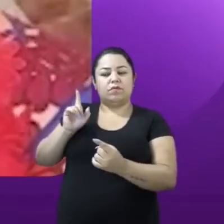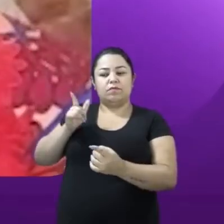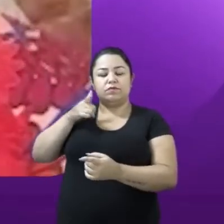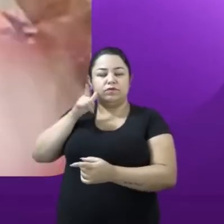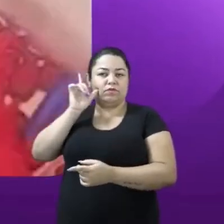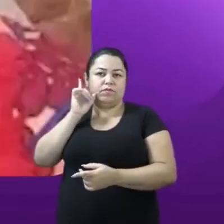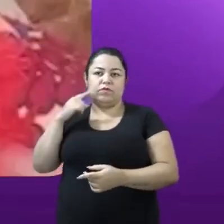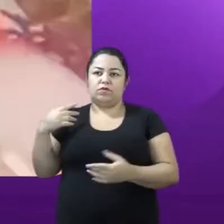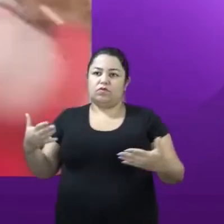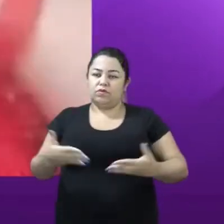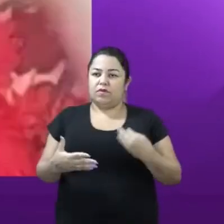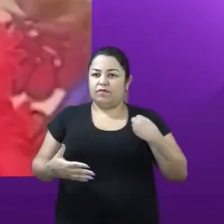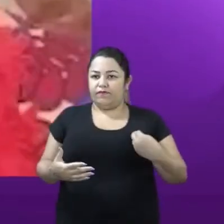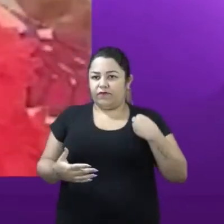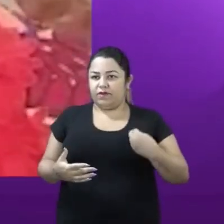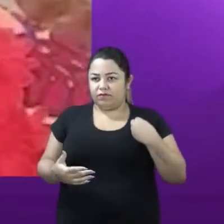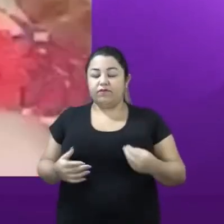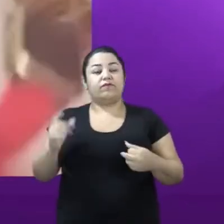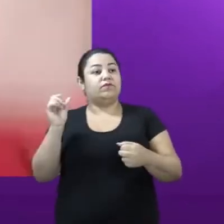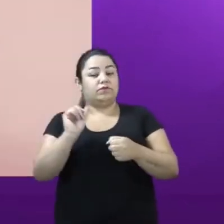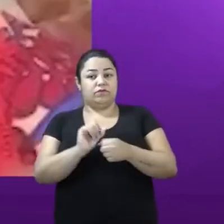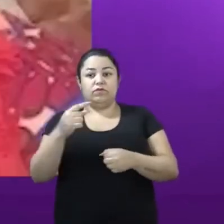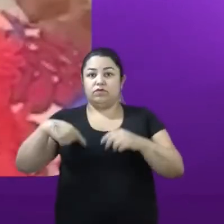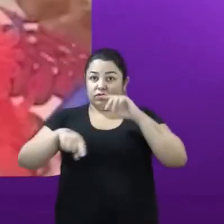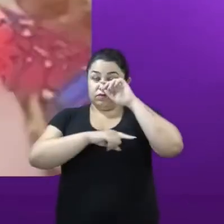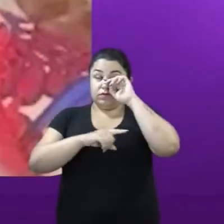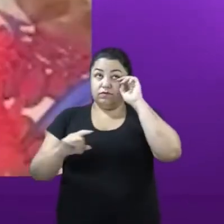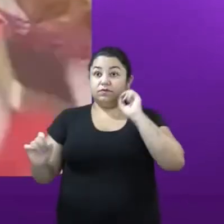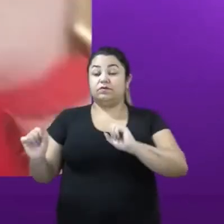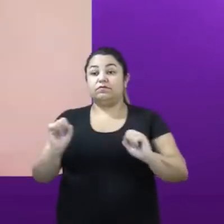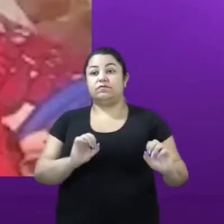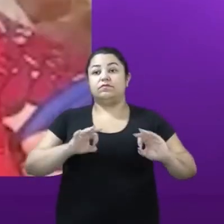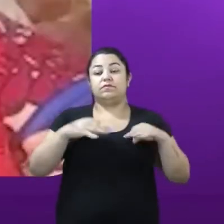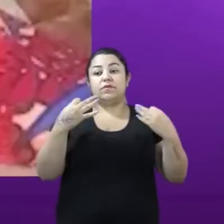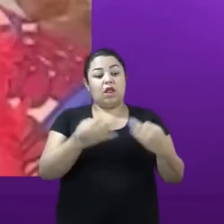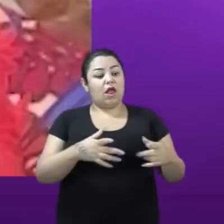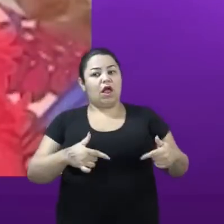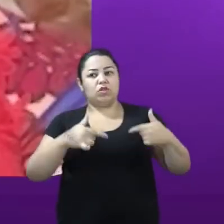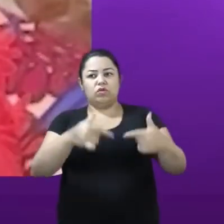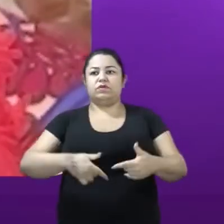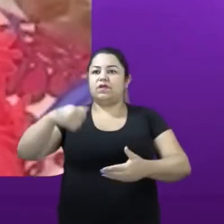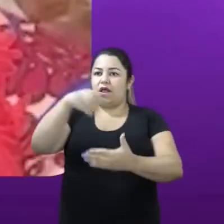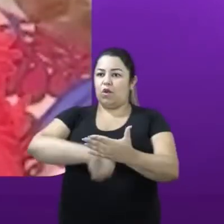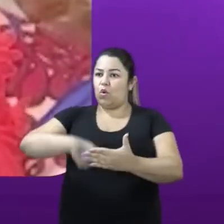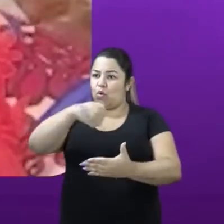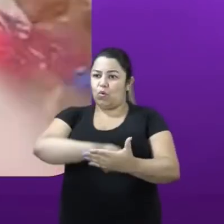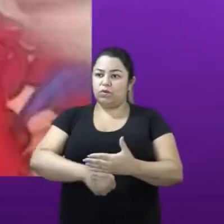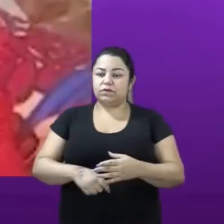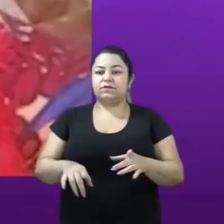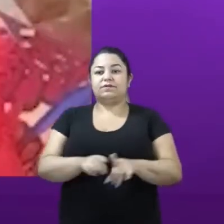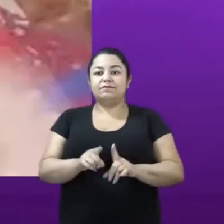hoje falando, vivendo, exercendo, né, o nosso poder feminino, exercendo aí a nossa luta, a